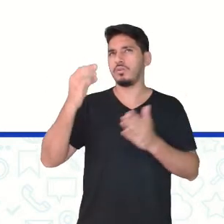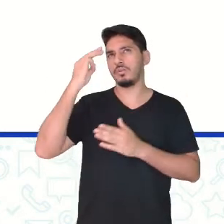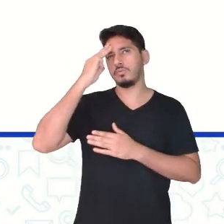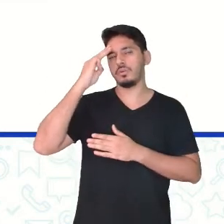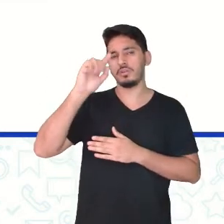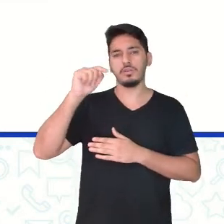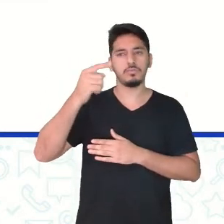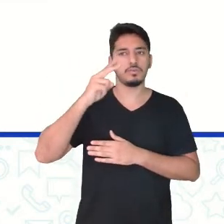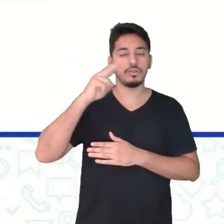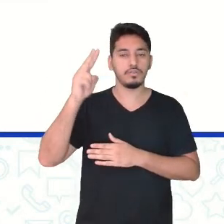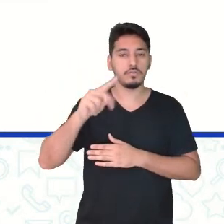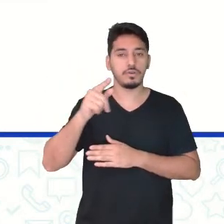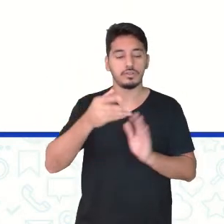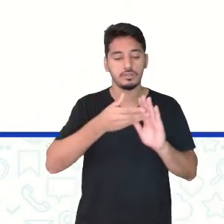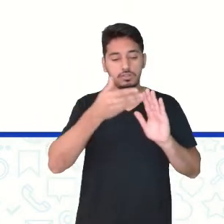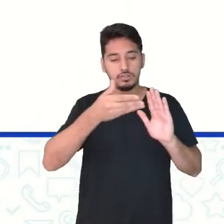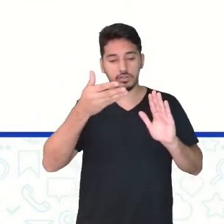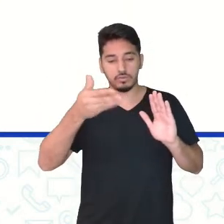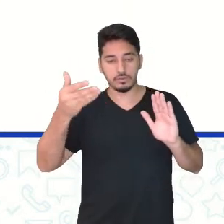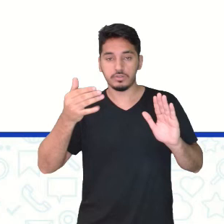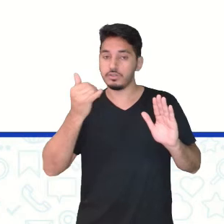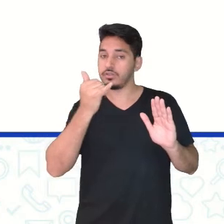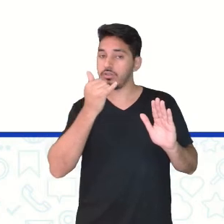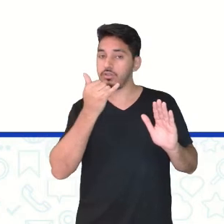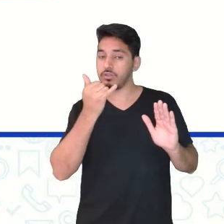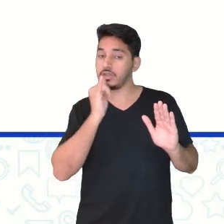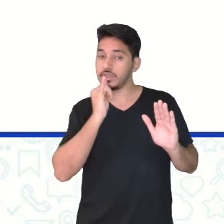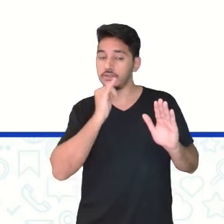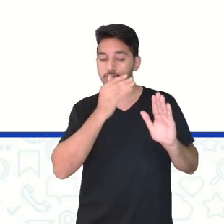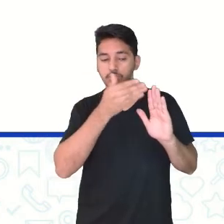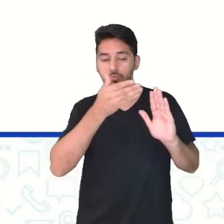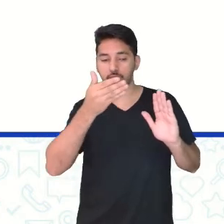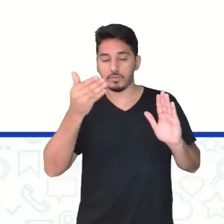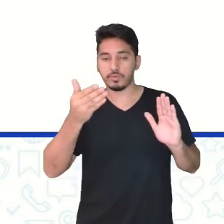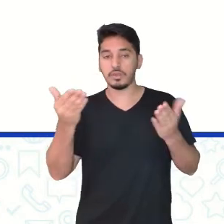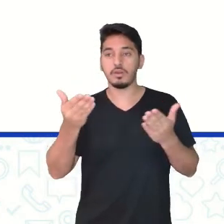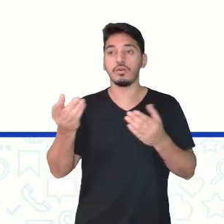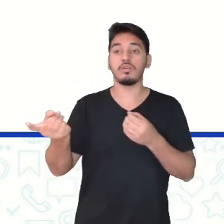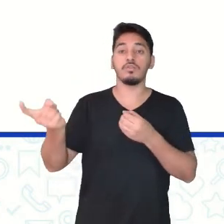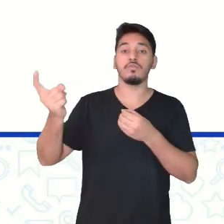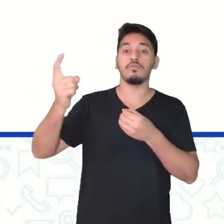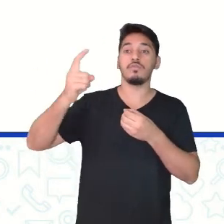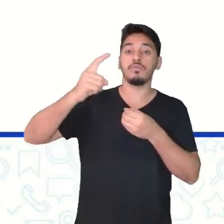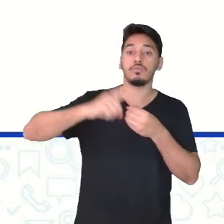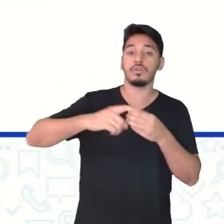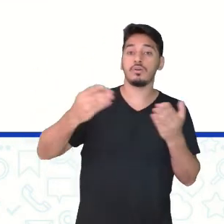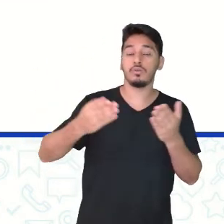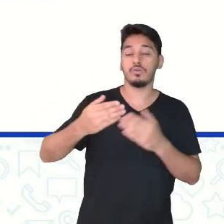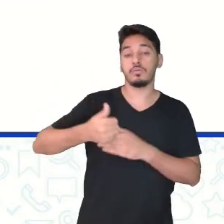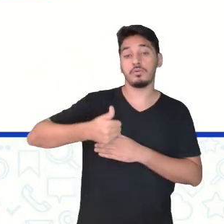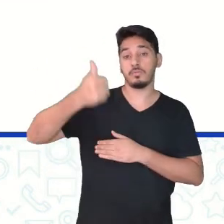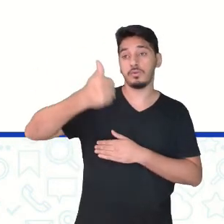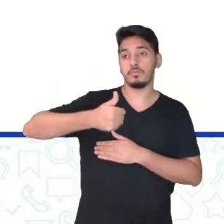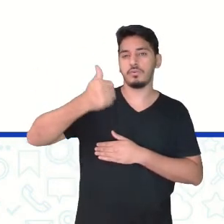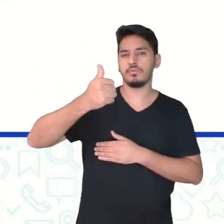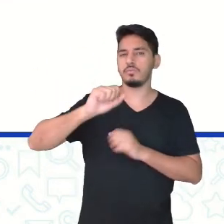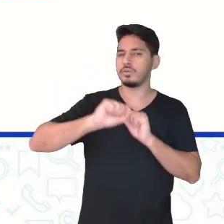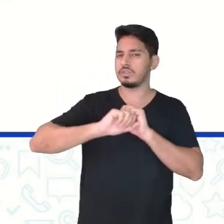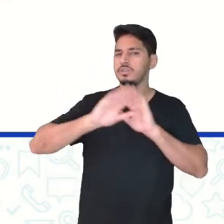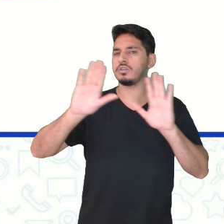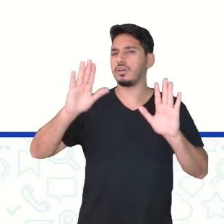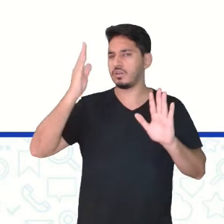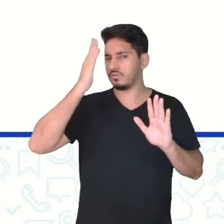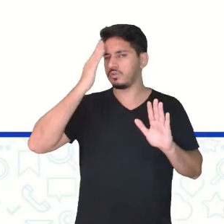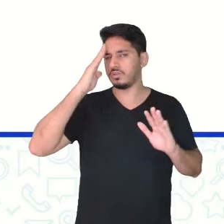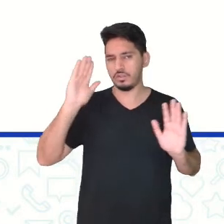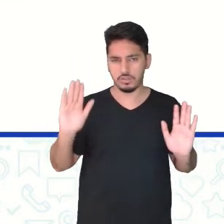você enxergou essa sequência de exemplos que a gente fez até agora. E eu voltei para esse exemplo número 1. Vocês viram que ficou mais fácil de